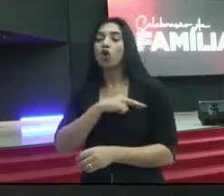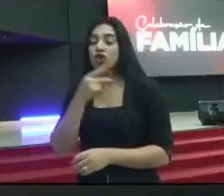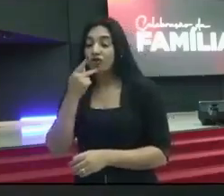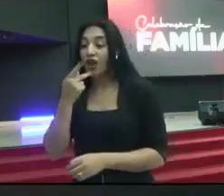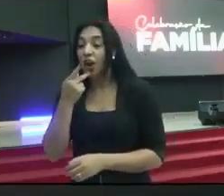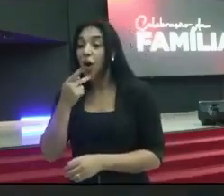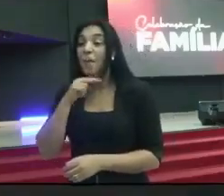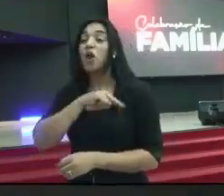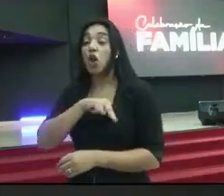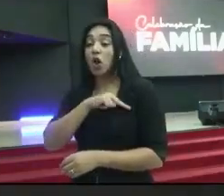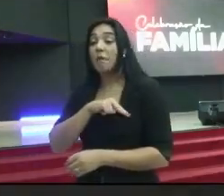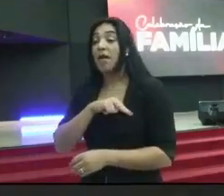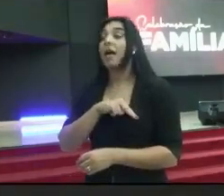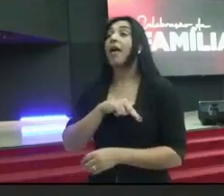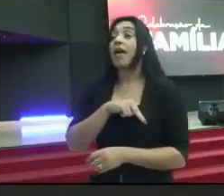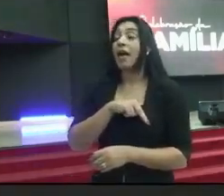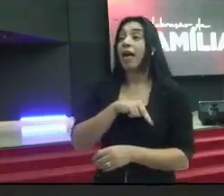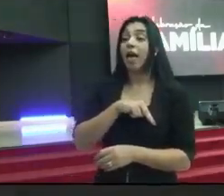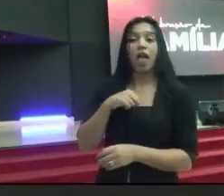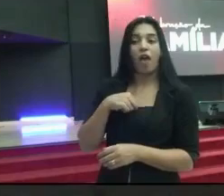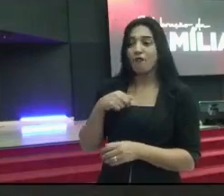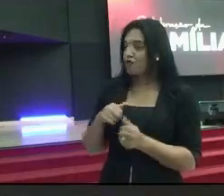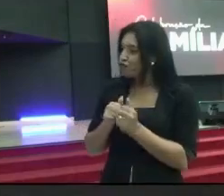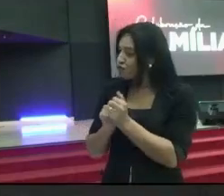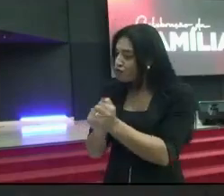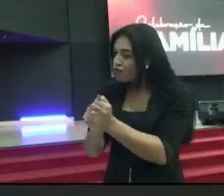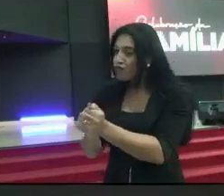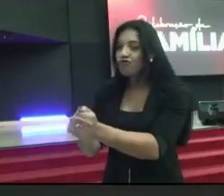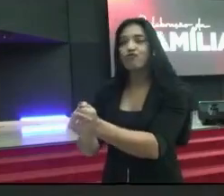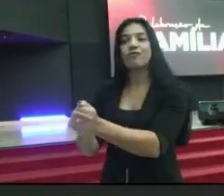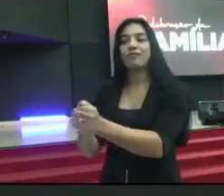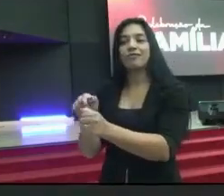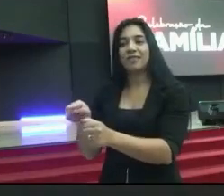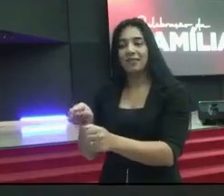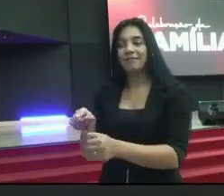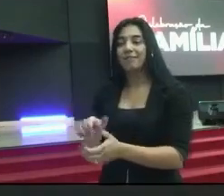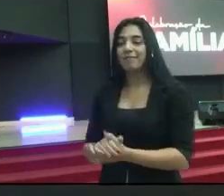Elas chegam na época da colheita, Deus virou a sorte do seu povo.